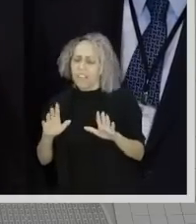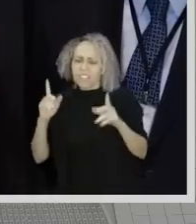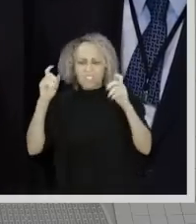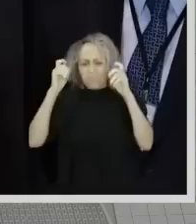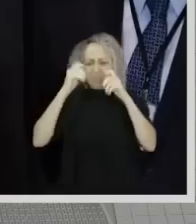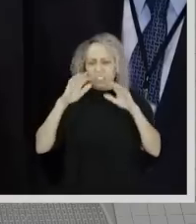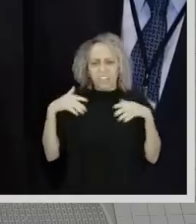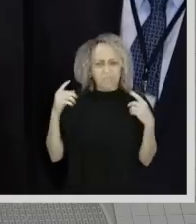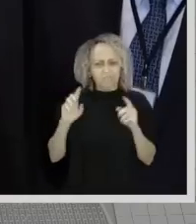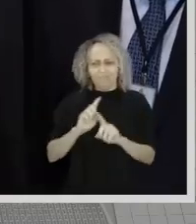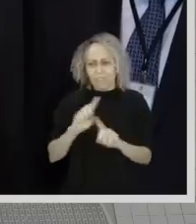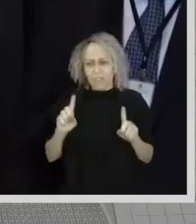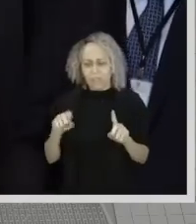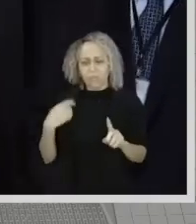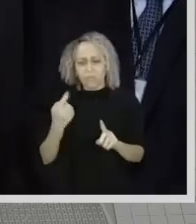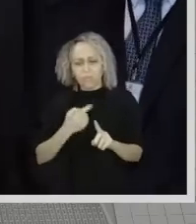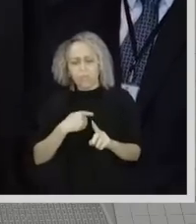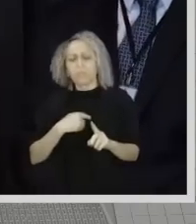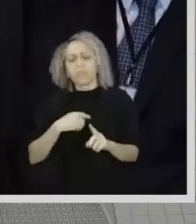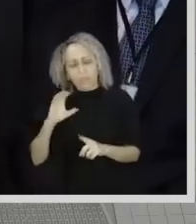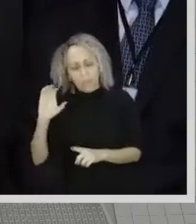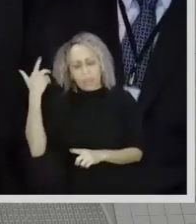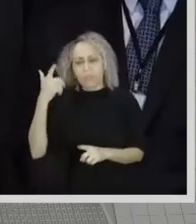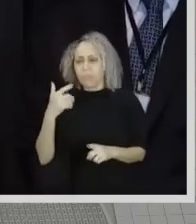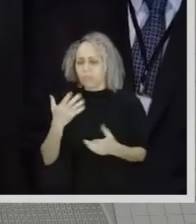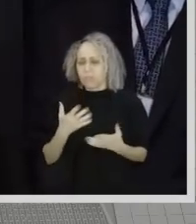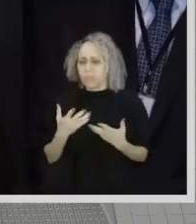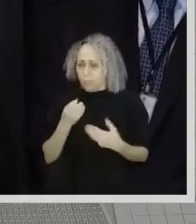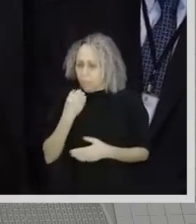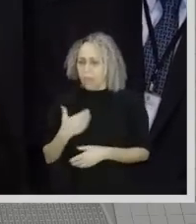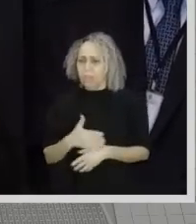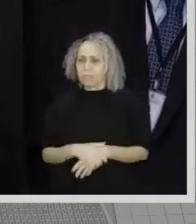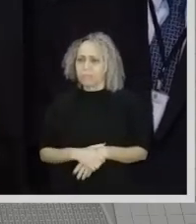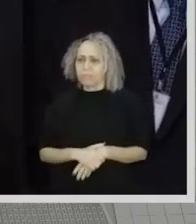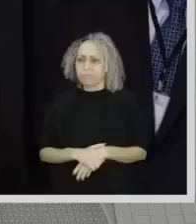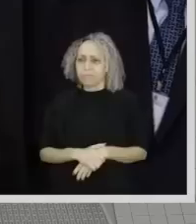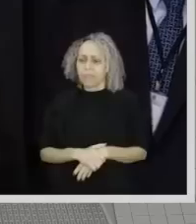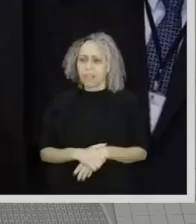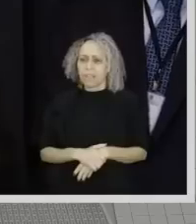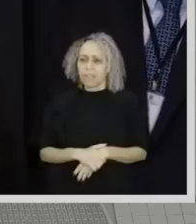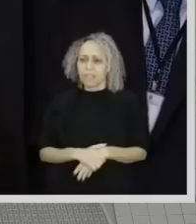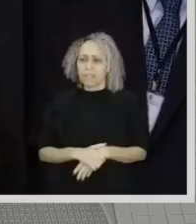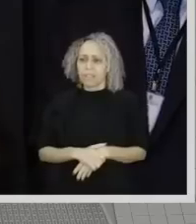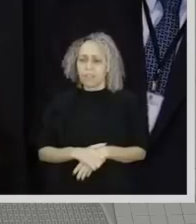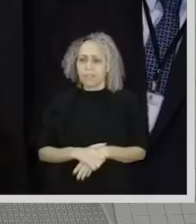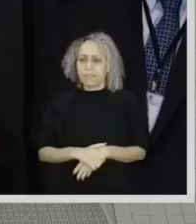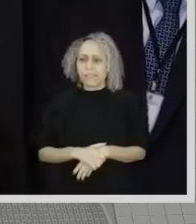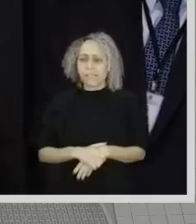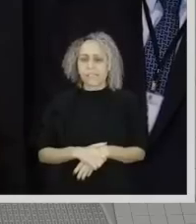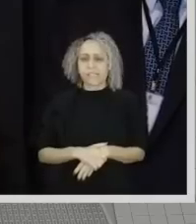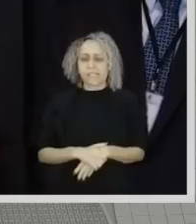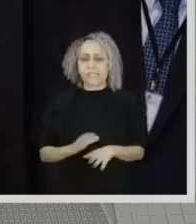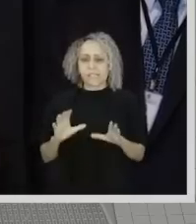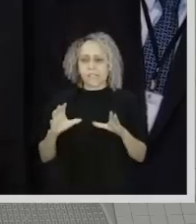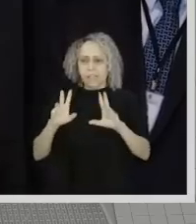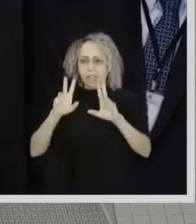zona norte do Rio de Janeiro, fazendo aquela espécie de visita por diversos estados, onde ele vai falar sobre a retomada de obras e também